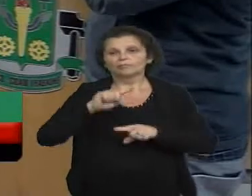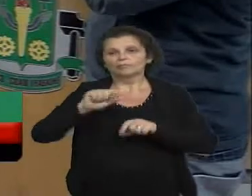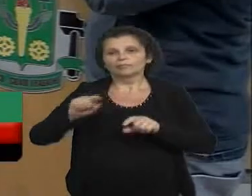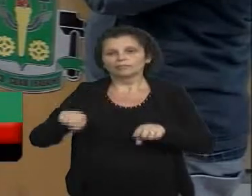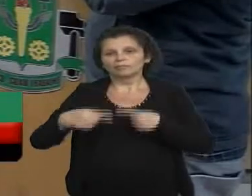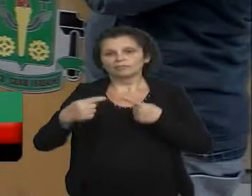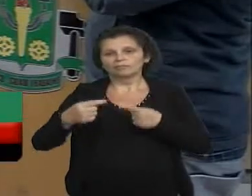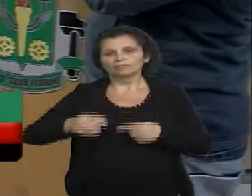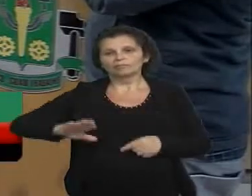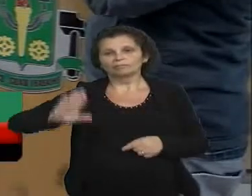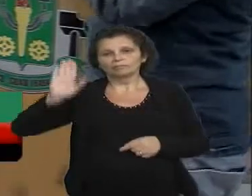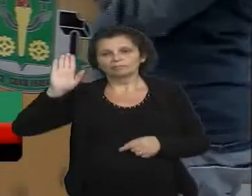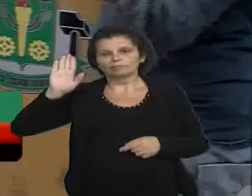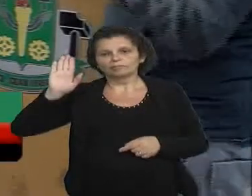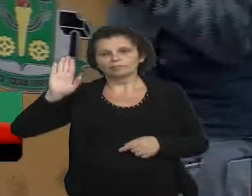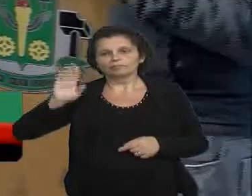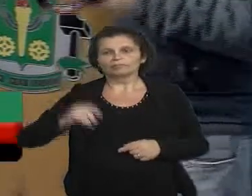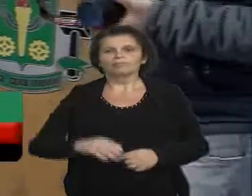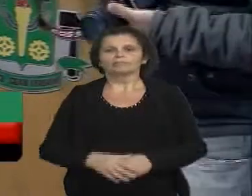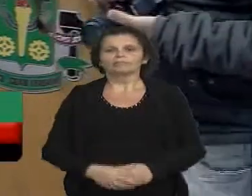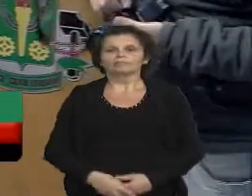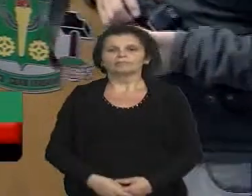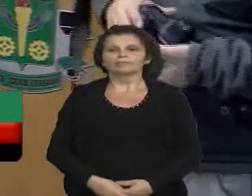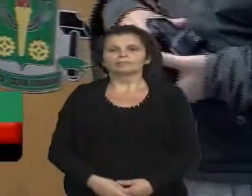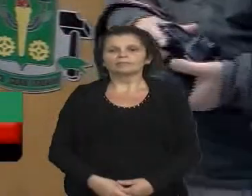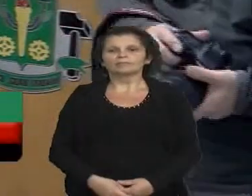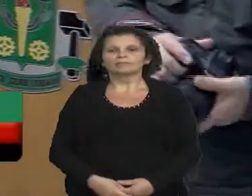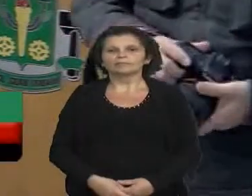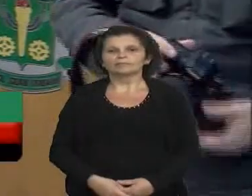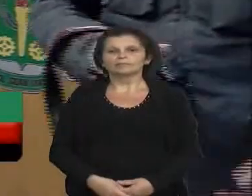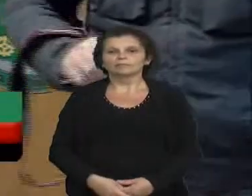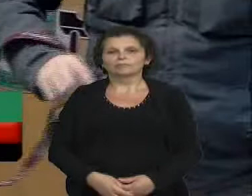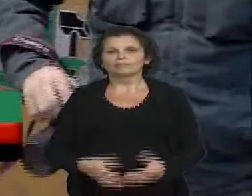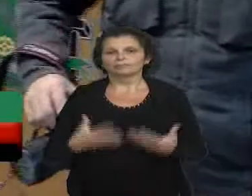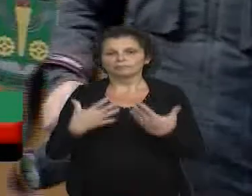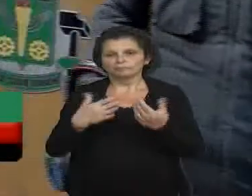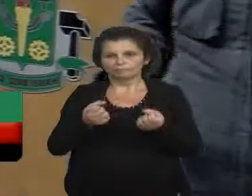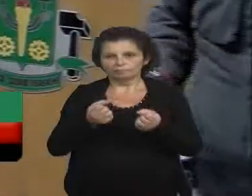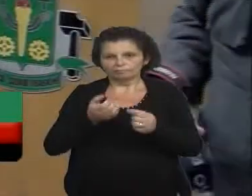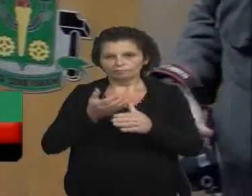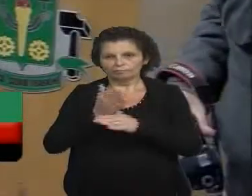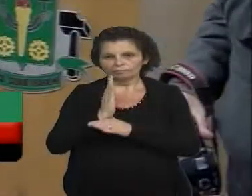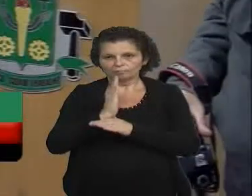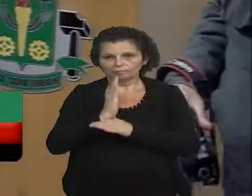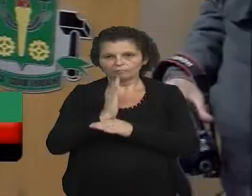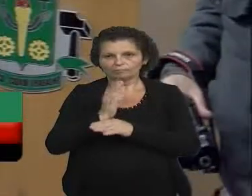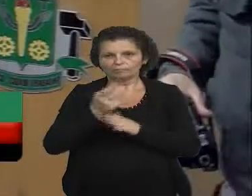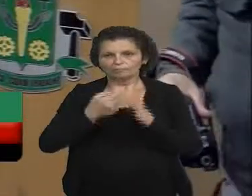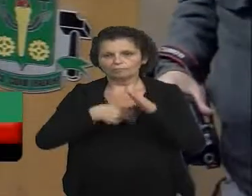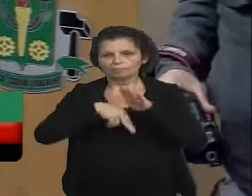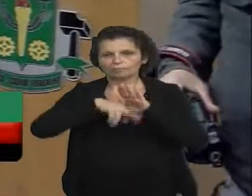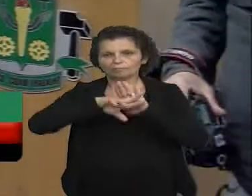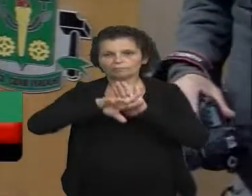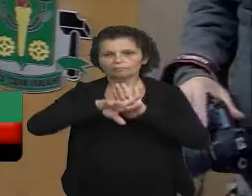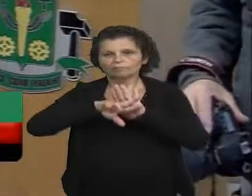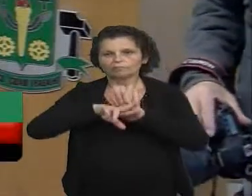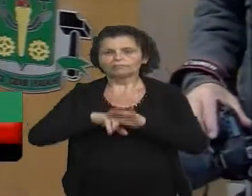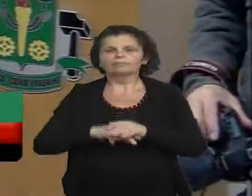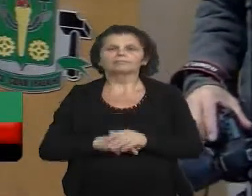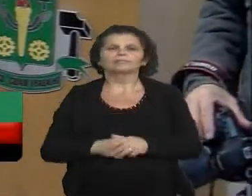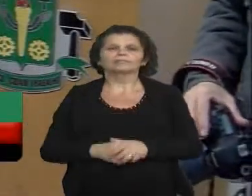Os contrários se manifeste. Está aprovado a inversão de